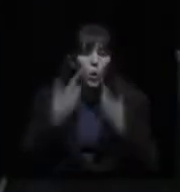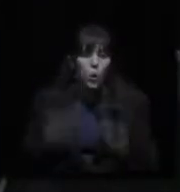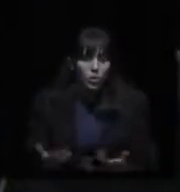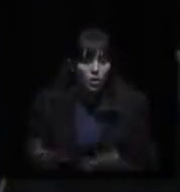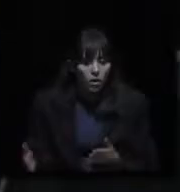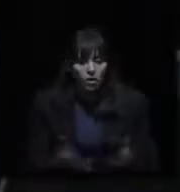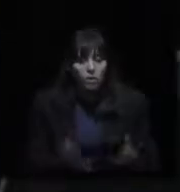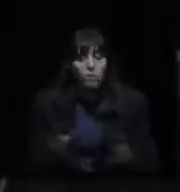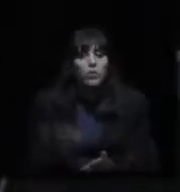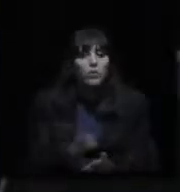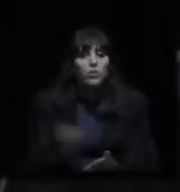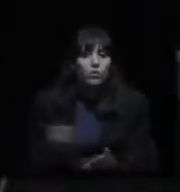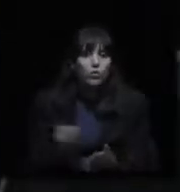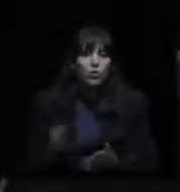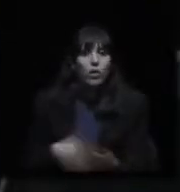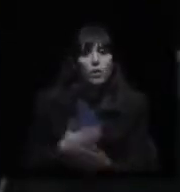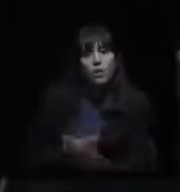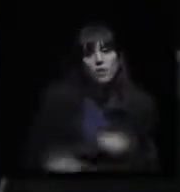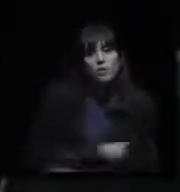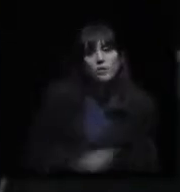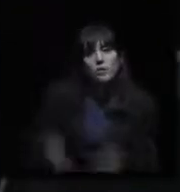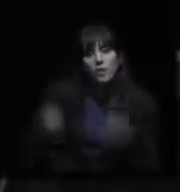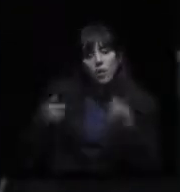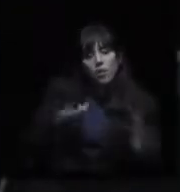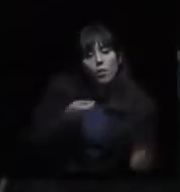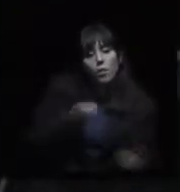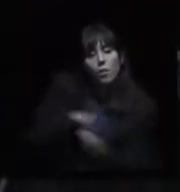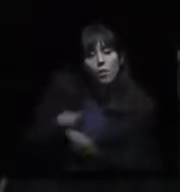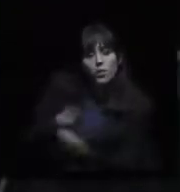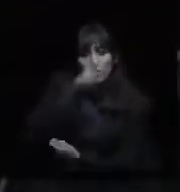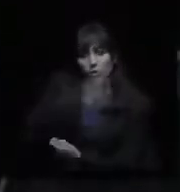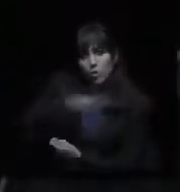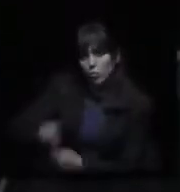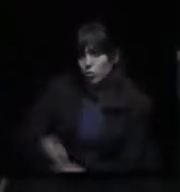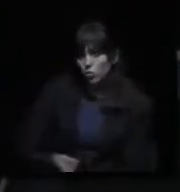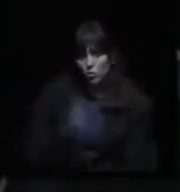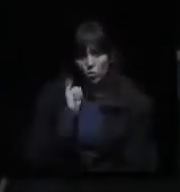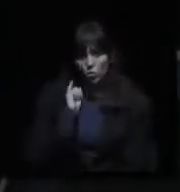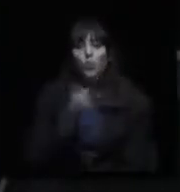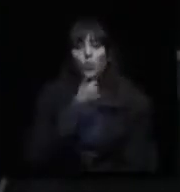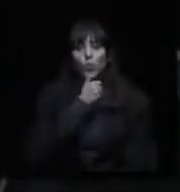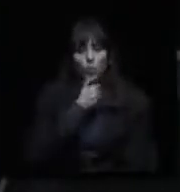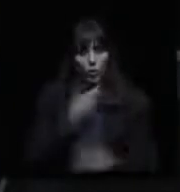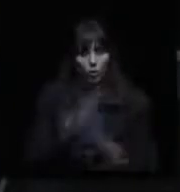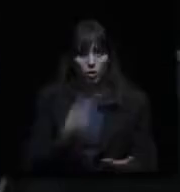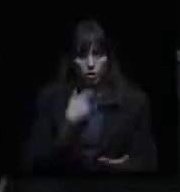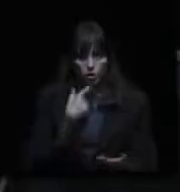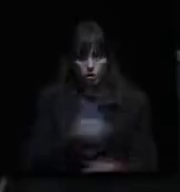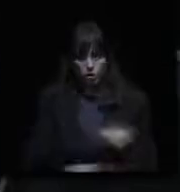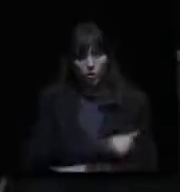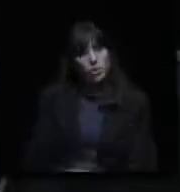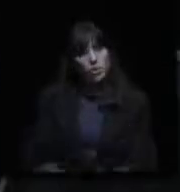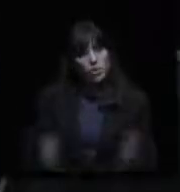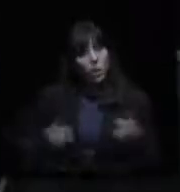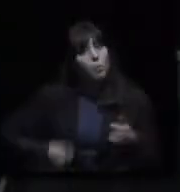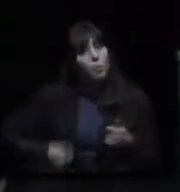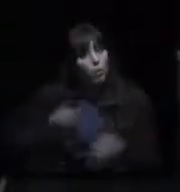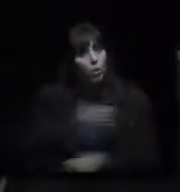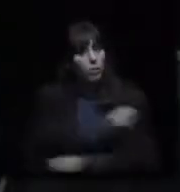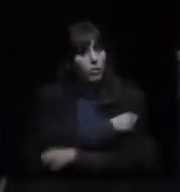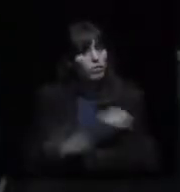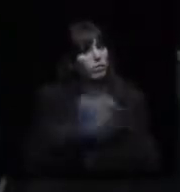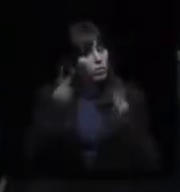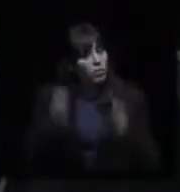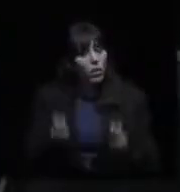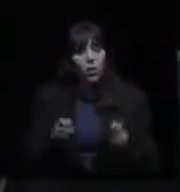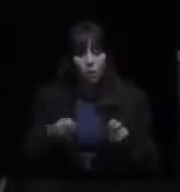caminho escolhido não torna a cidade mais próxima das pessoas. Dificilmente alguém dirá hoje que a cidade está melhor a nível de habitação, a